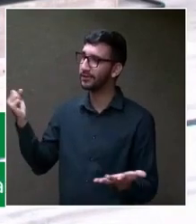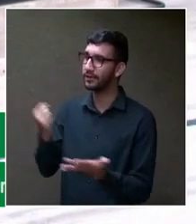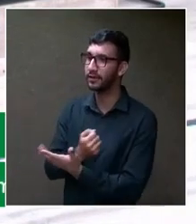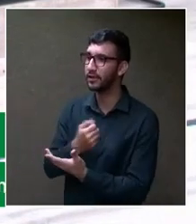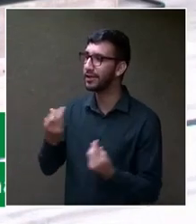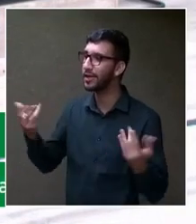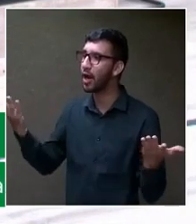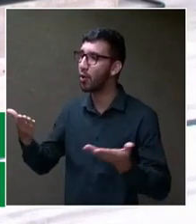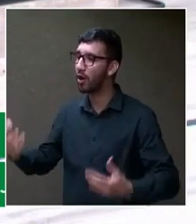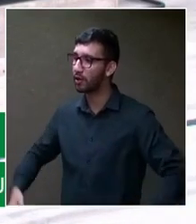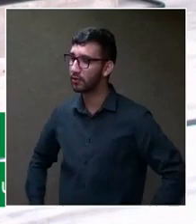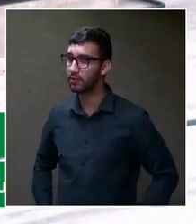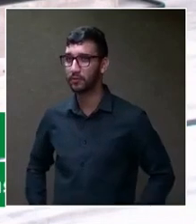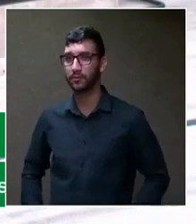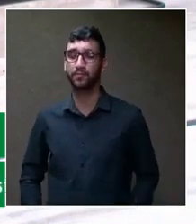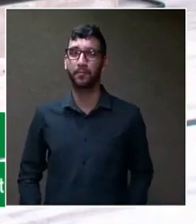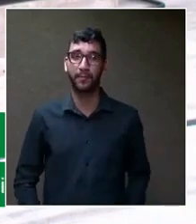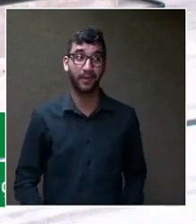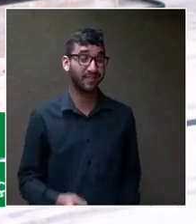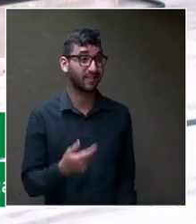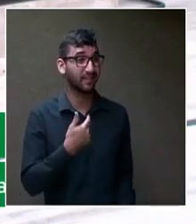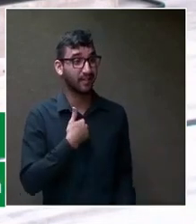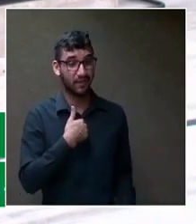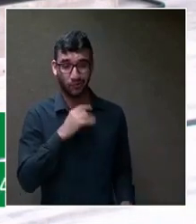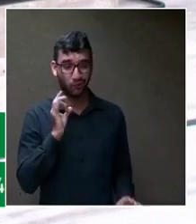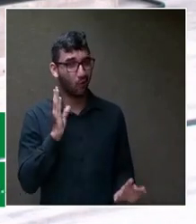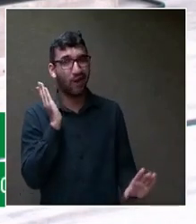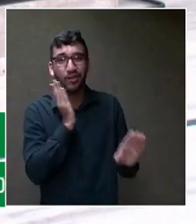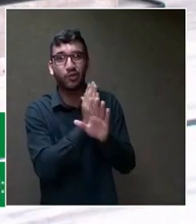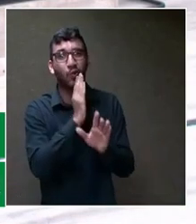aí? Ainda disse, fuçou e achou.